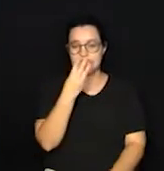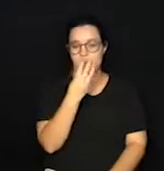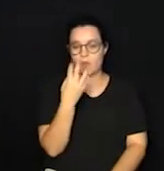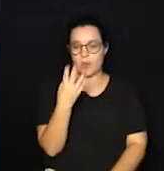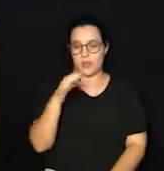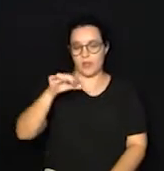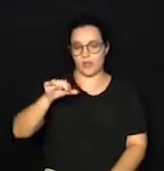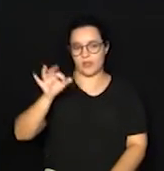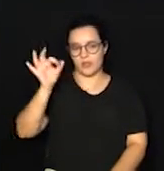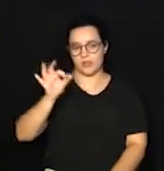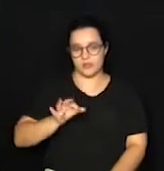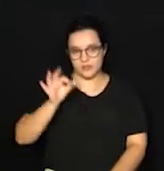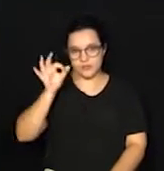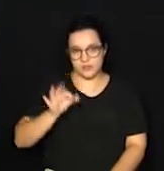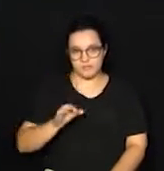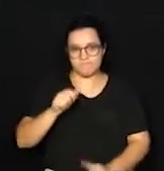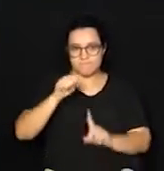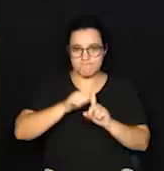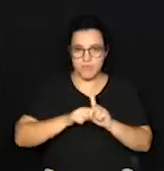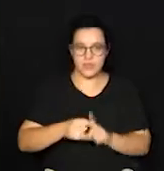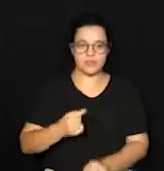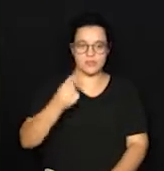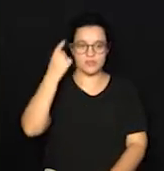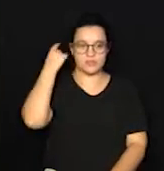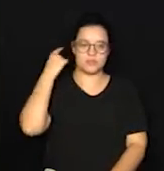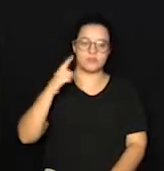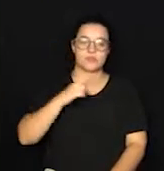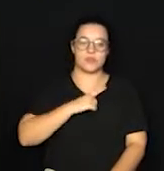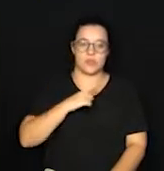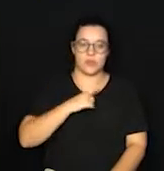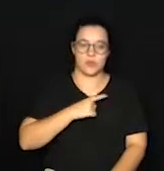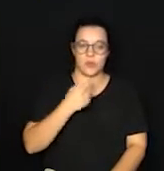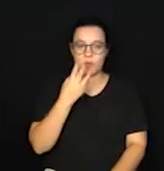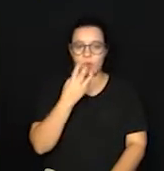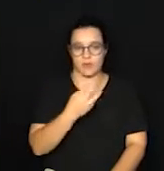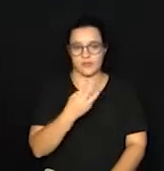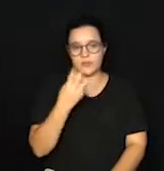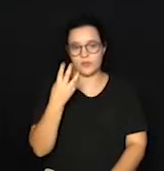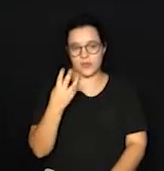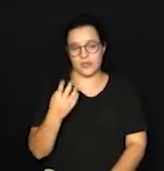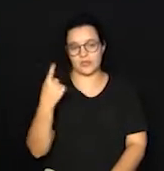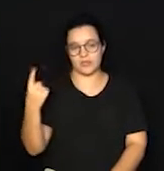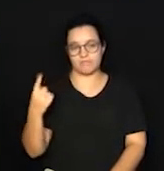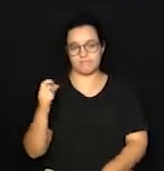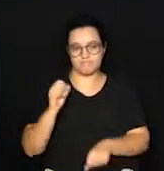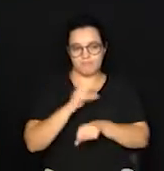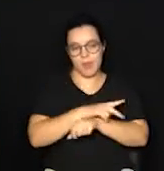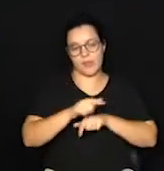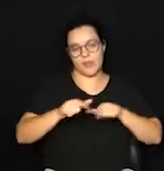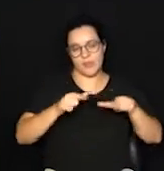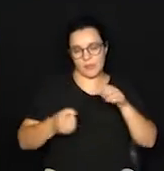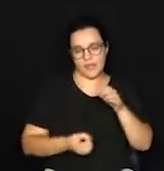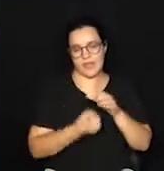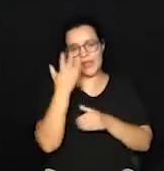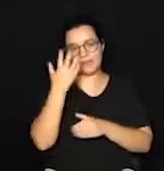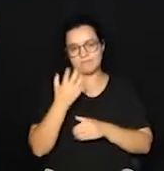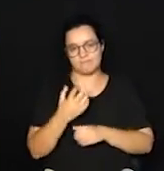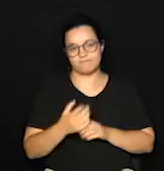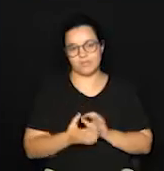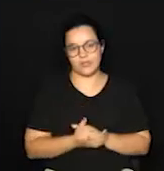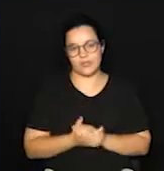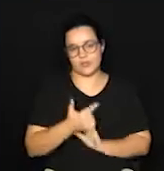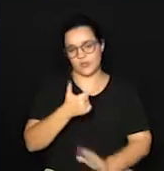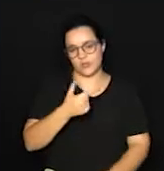349%, porque naquela ocasião, naquele mês, foram 441 postos de trabalho criados em